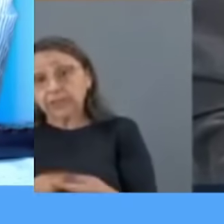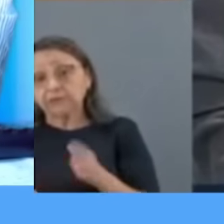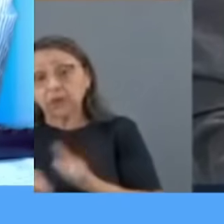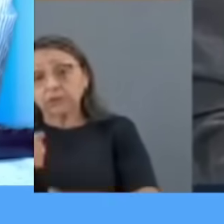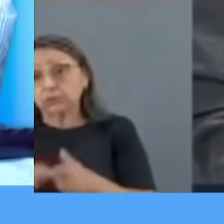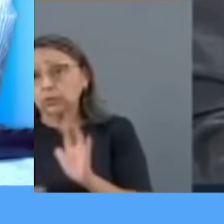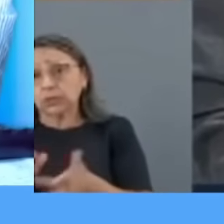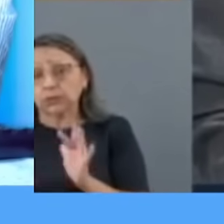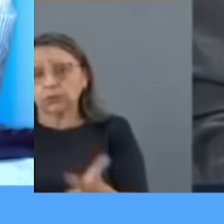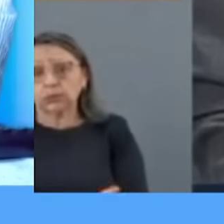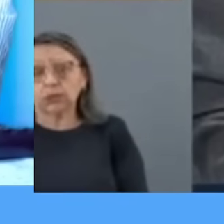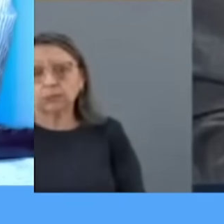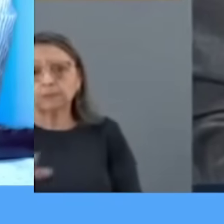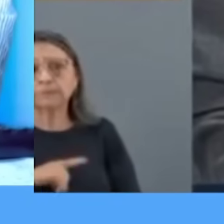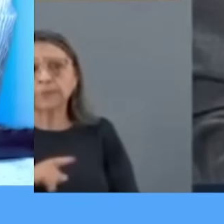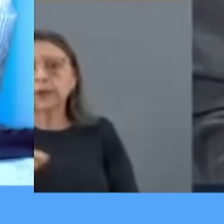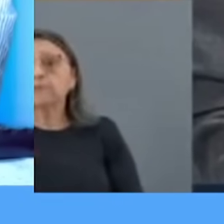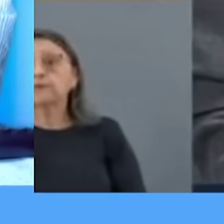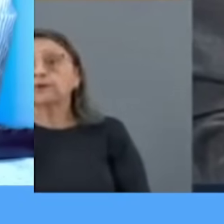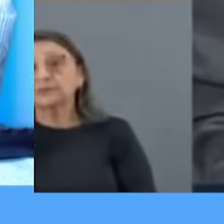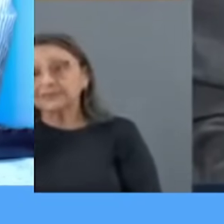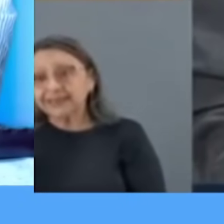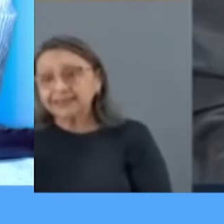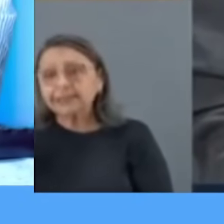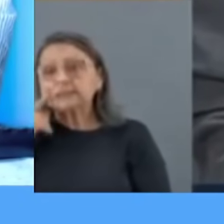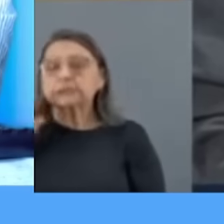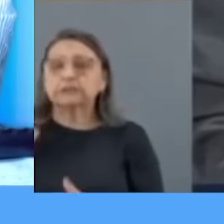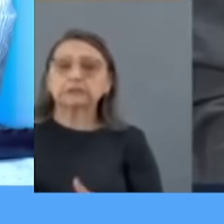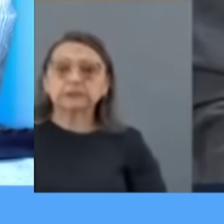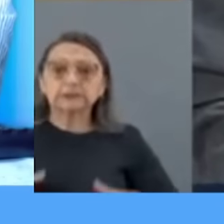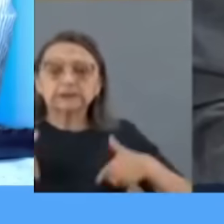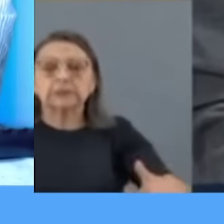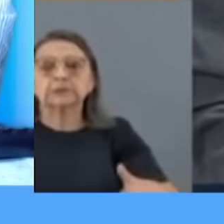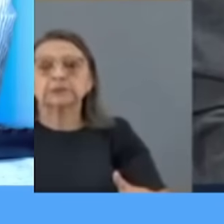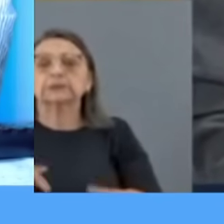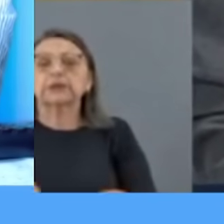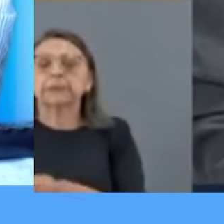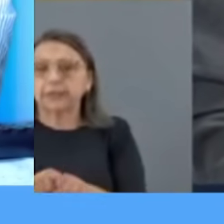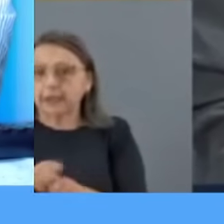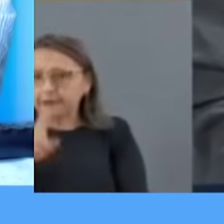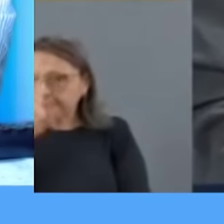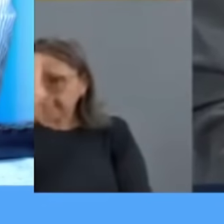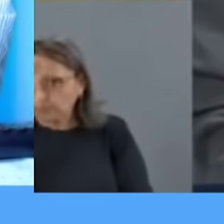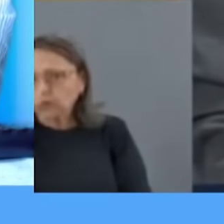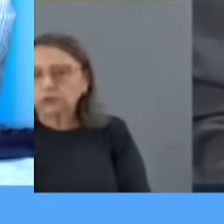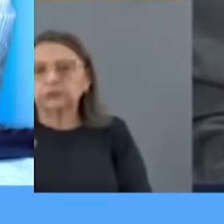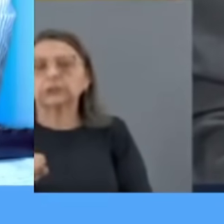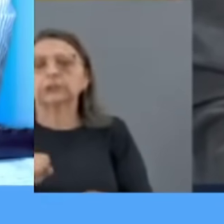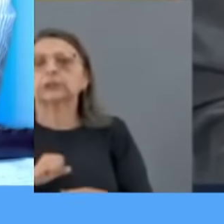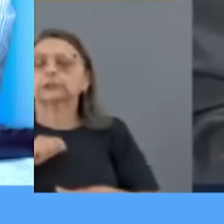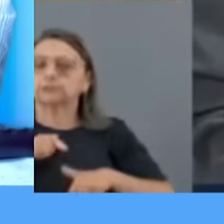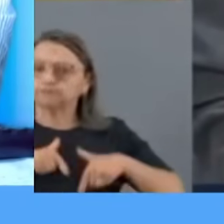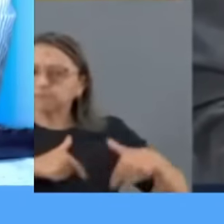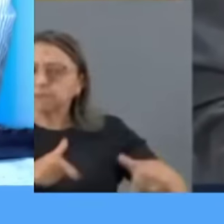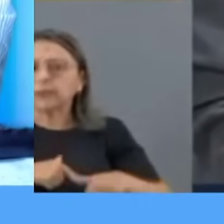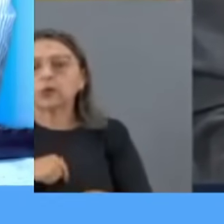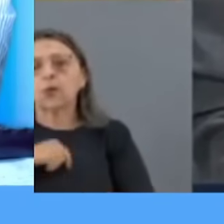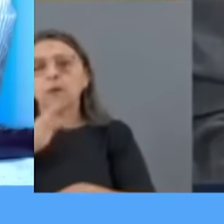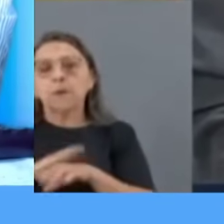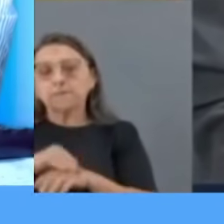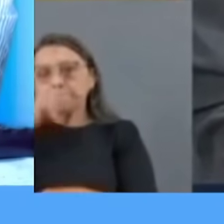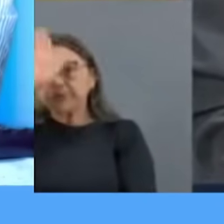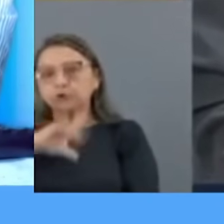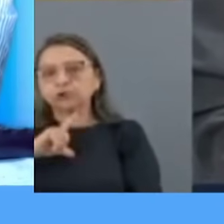vocês enfrentaram não apenas os vândalos, mas vocês enfrentaram uma força que agia para que o Brasil tivesse